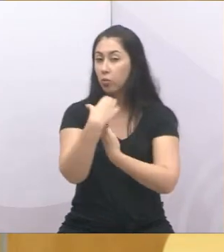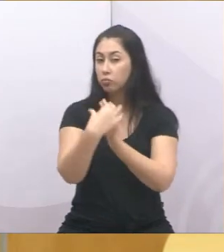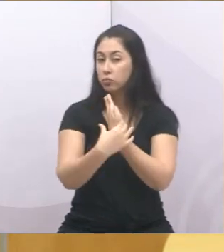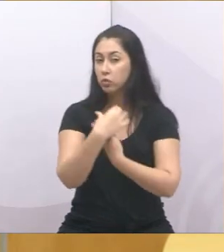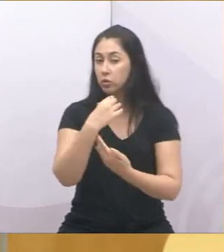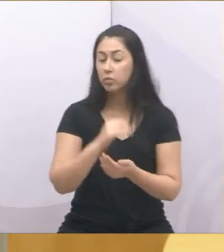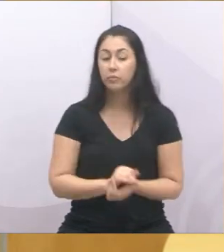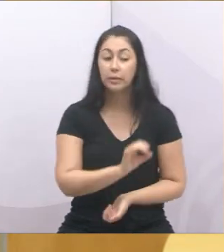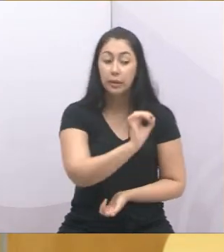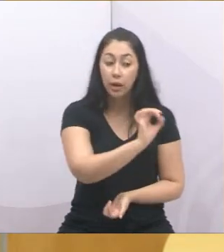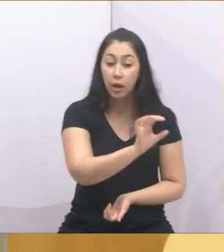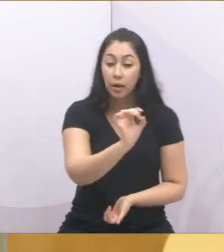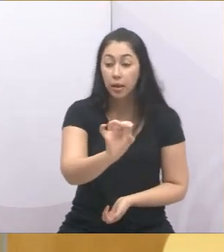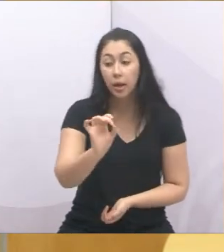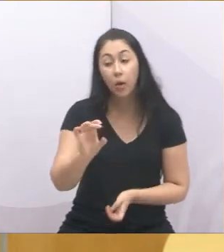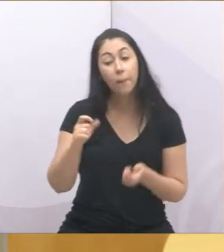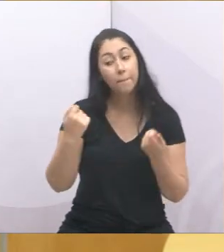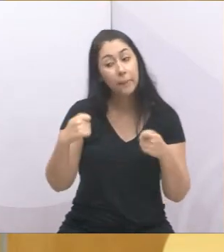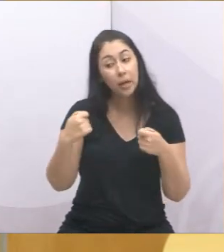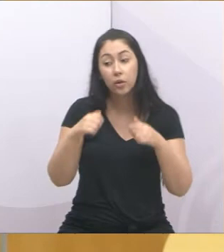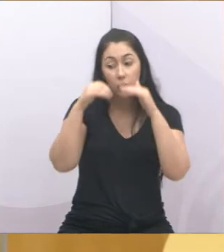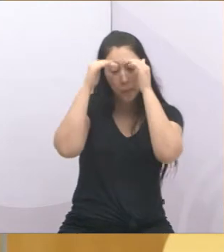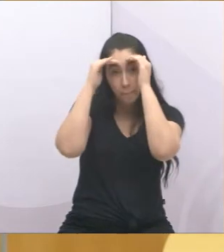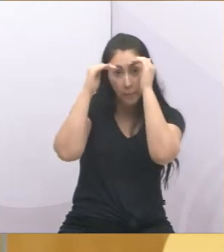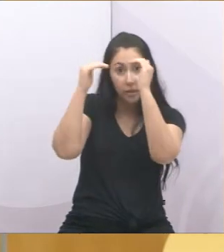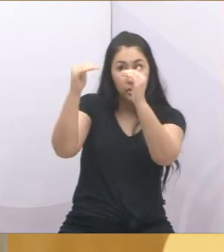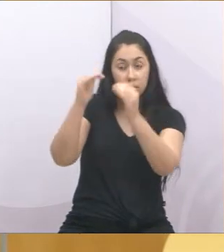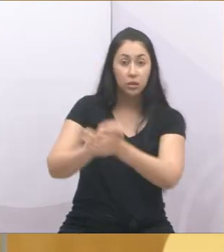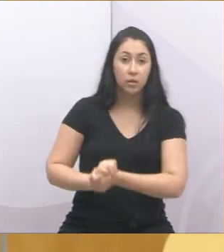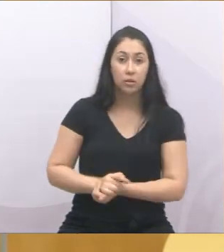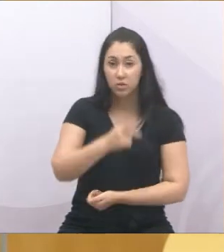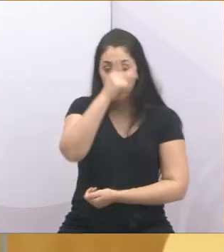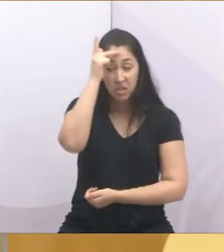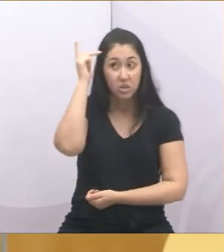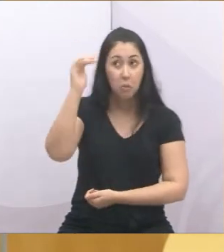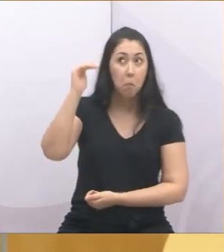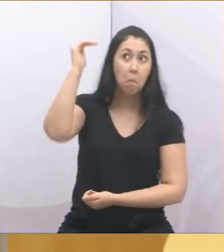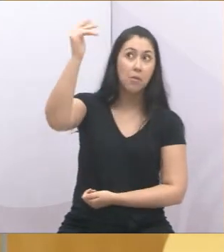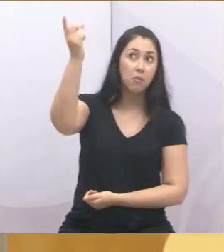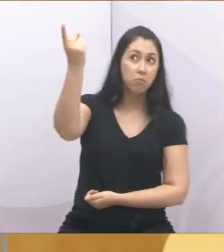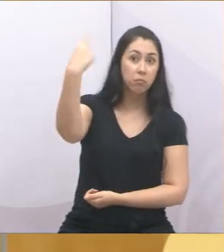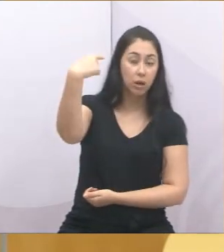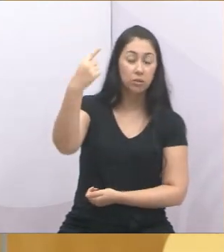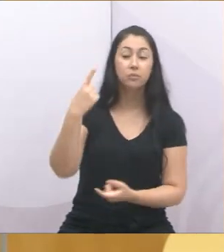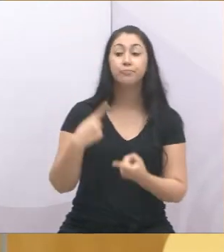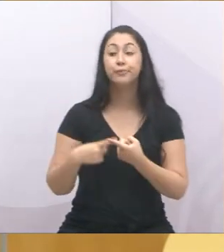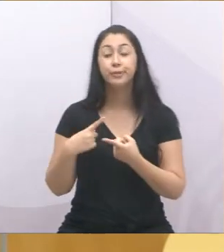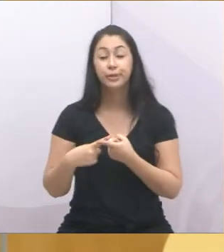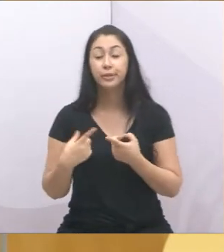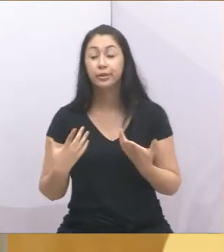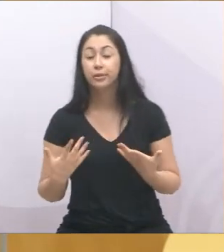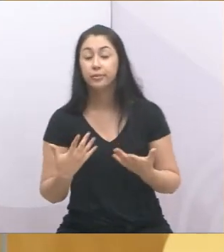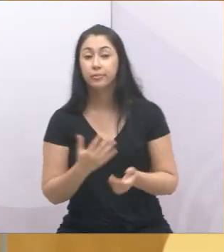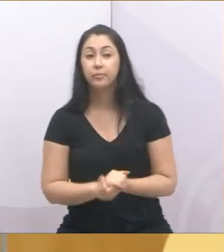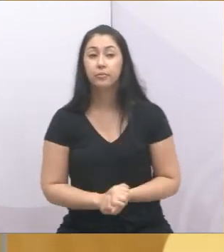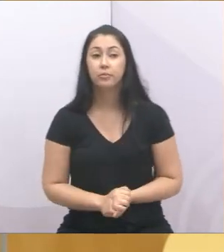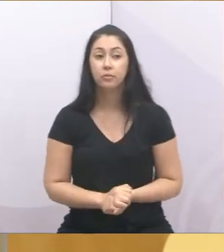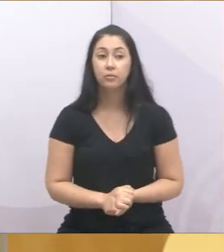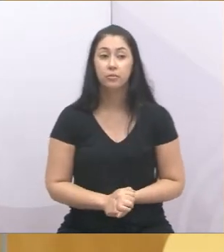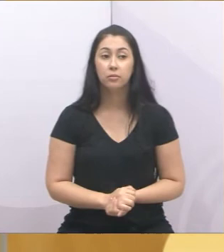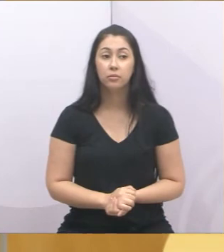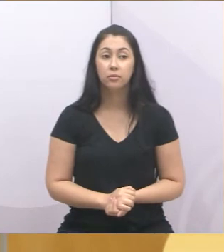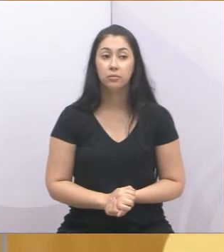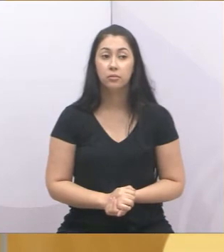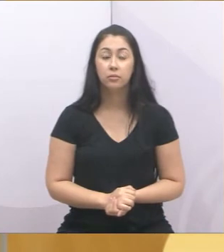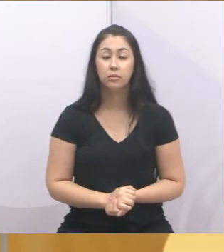cada qual seja submisso às autoridades constituídas, porque não